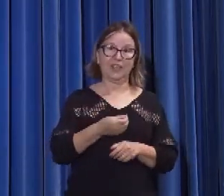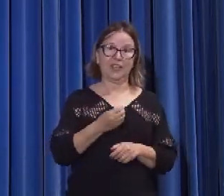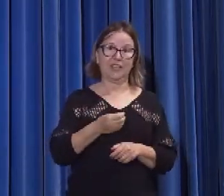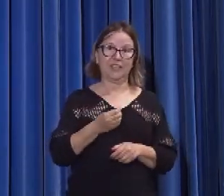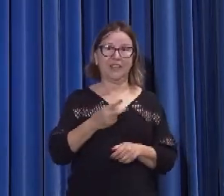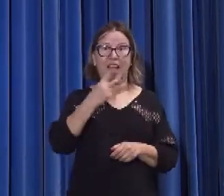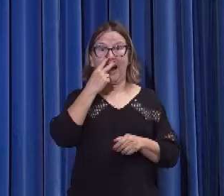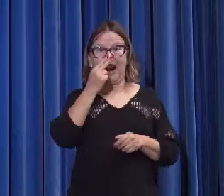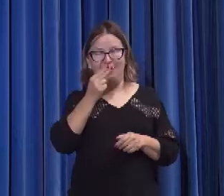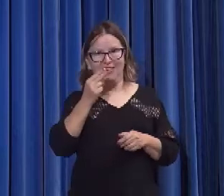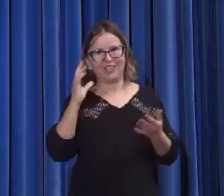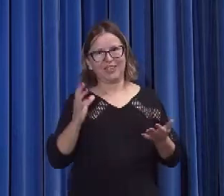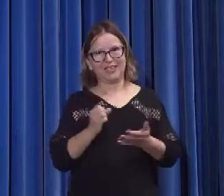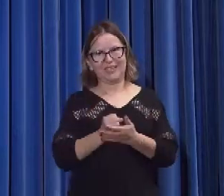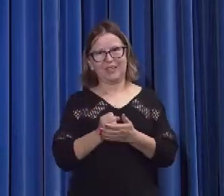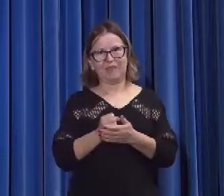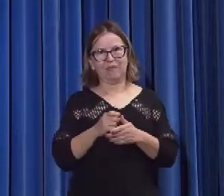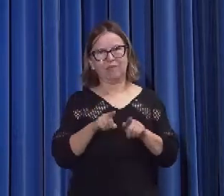nascimento.